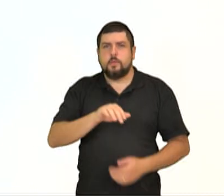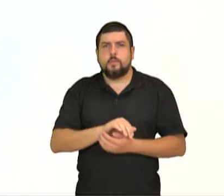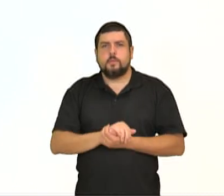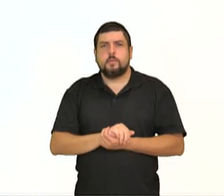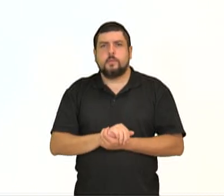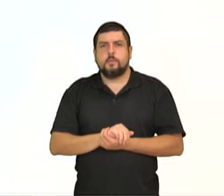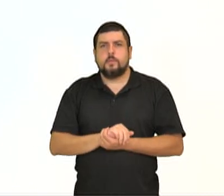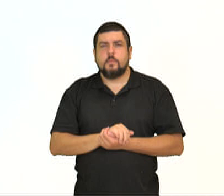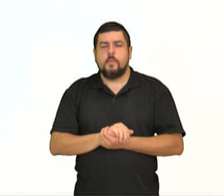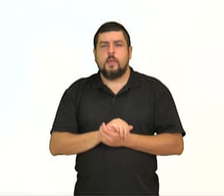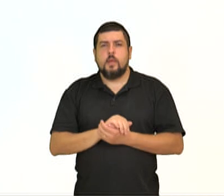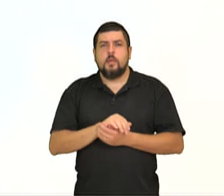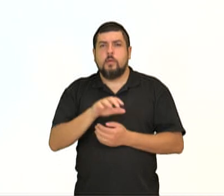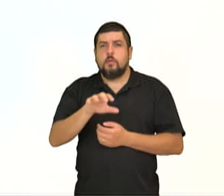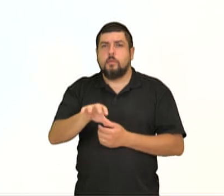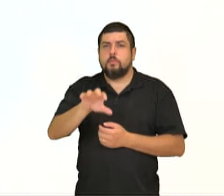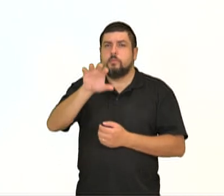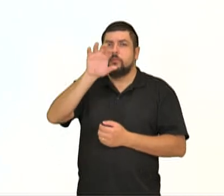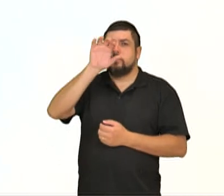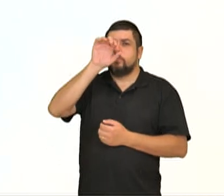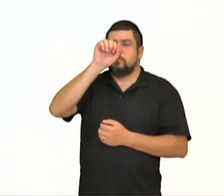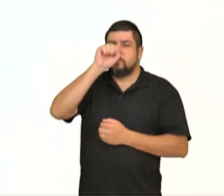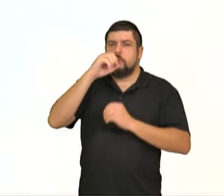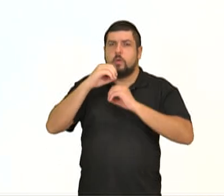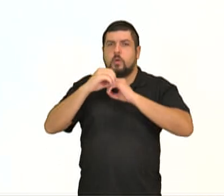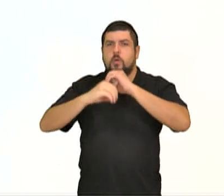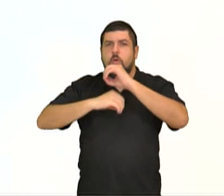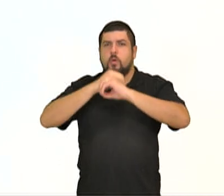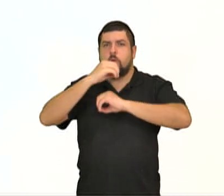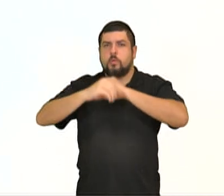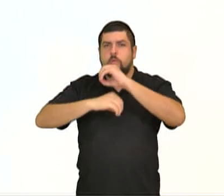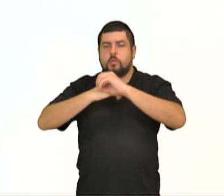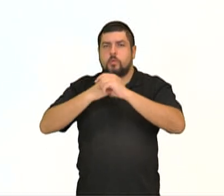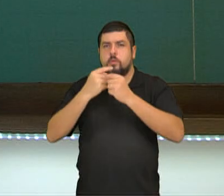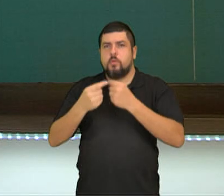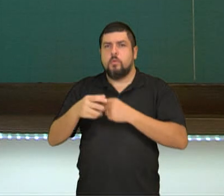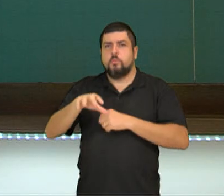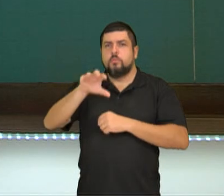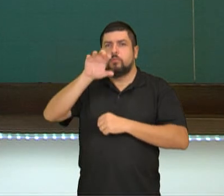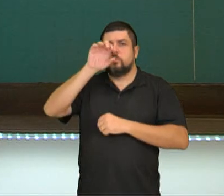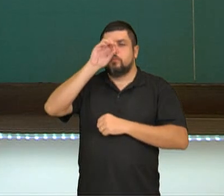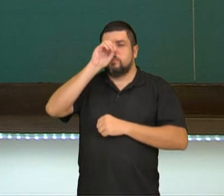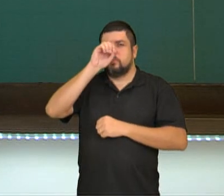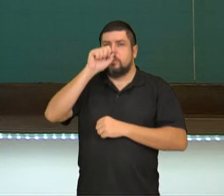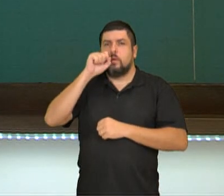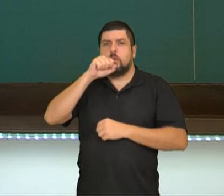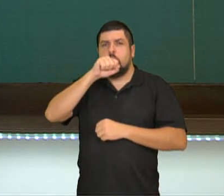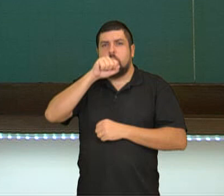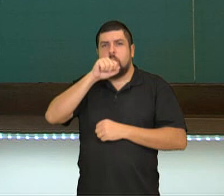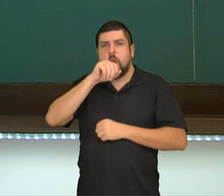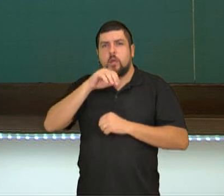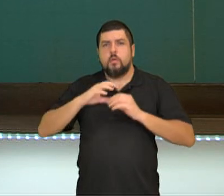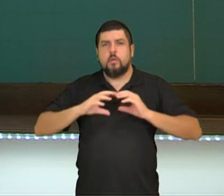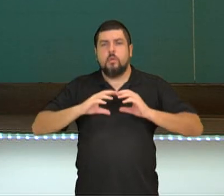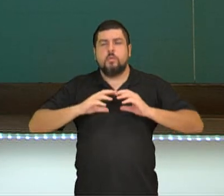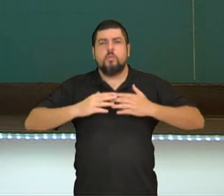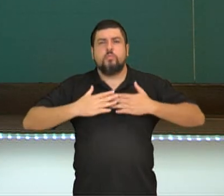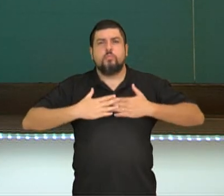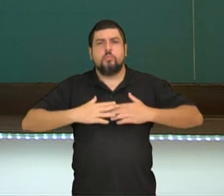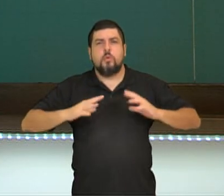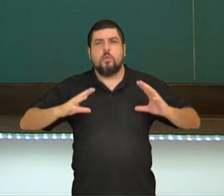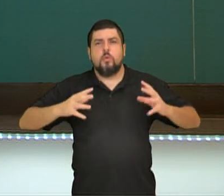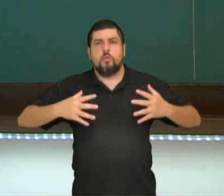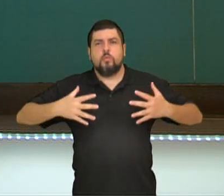Nós inspiramos, levamos o oxigênio para dentro. Quando relaxamos os músculos,